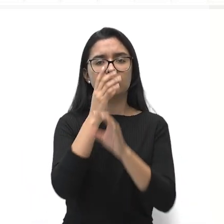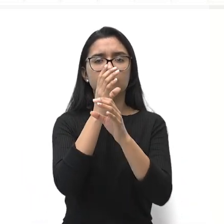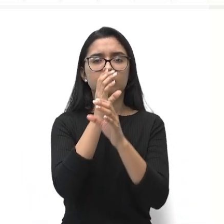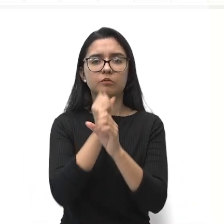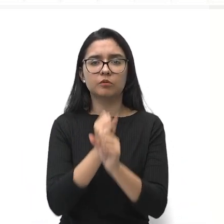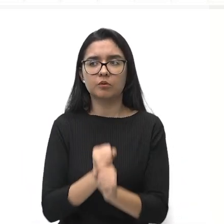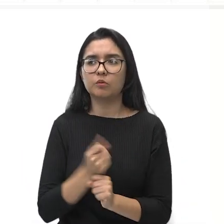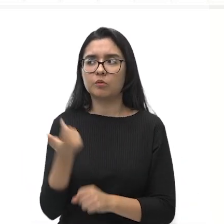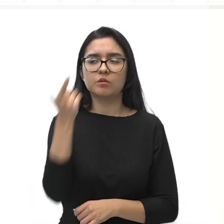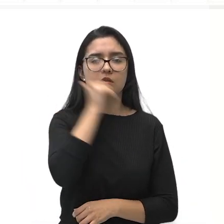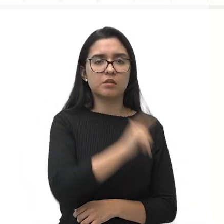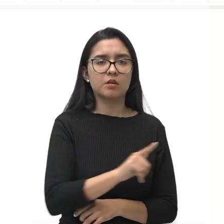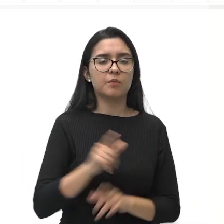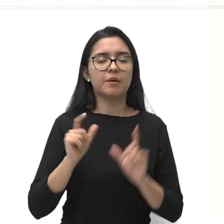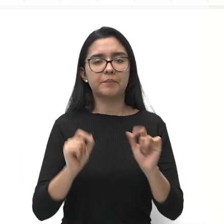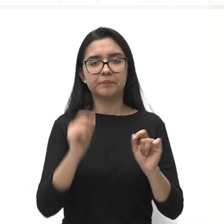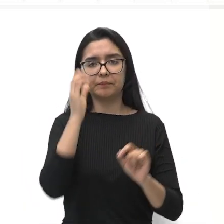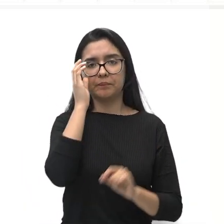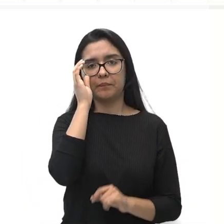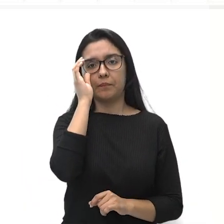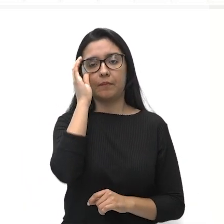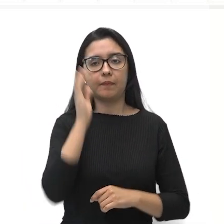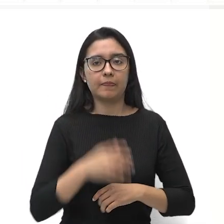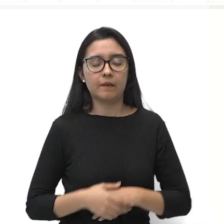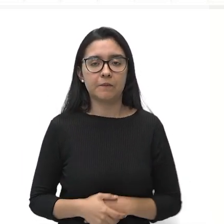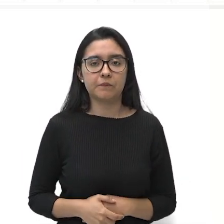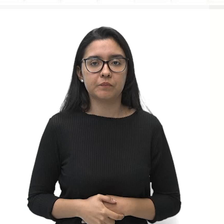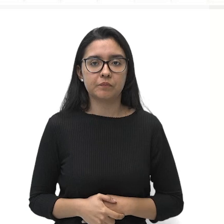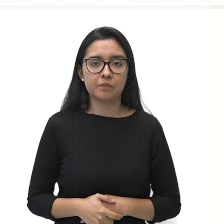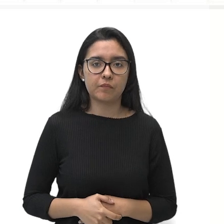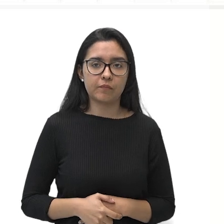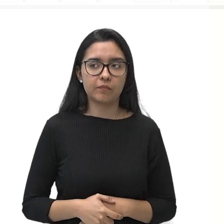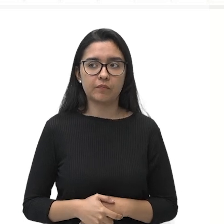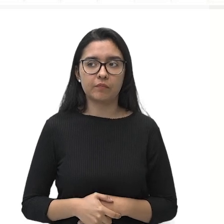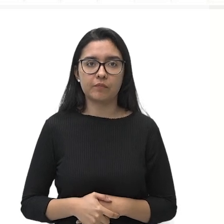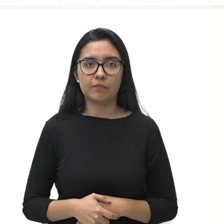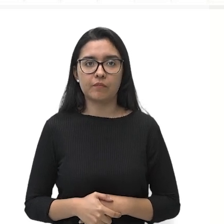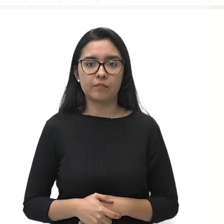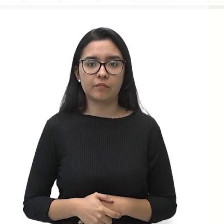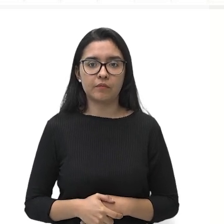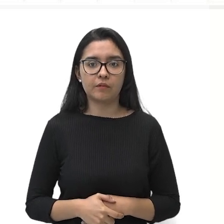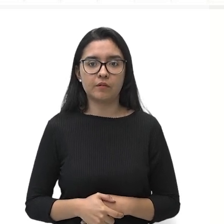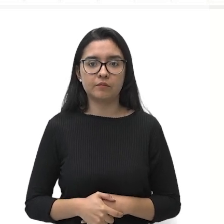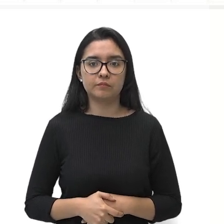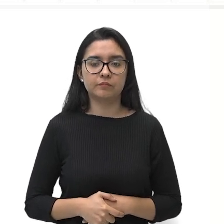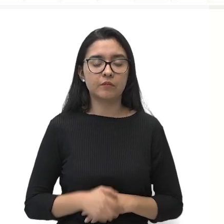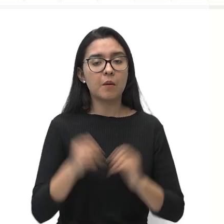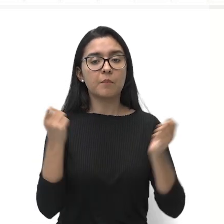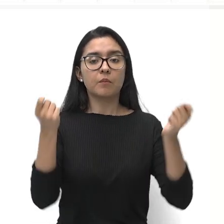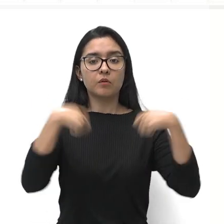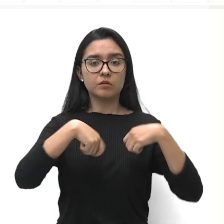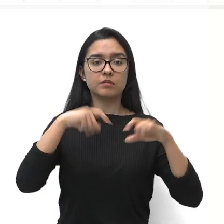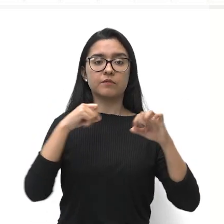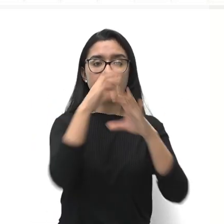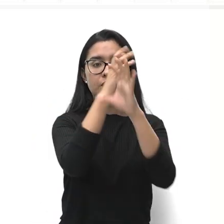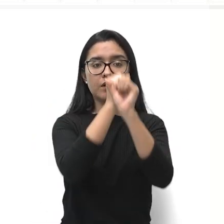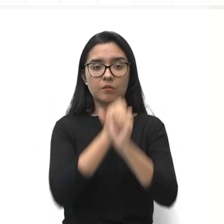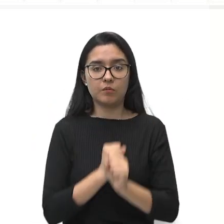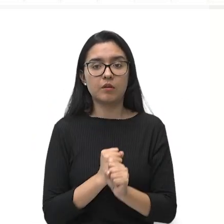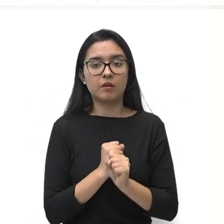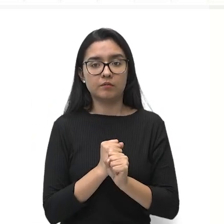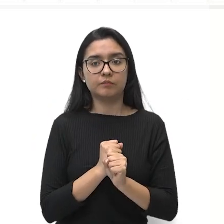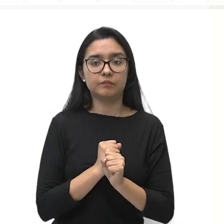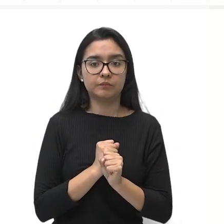cálculo, certo, caso a gente vá calcular uma porcentagem, nós podemos ter